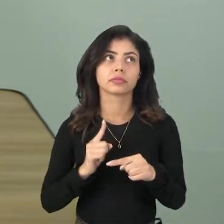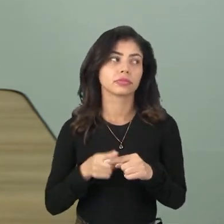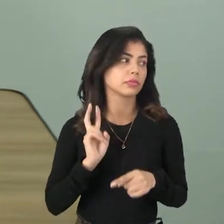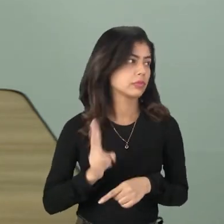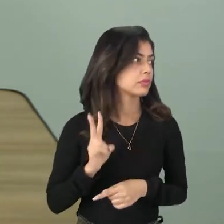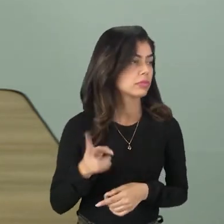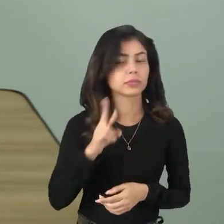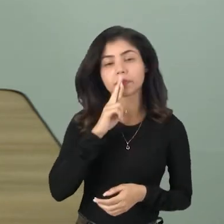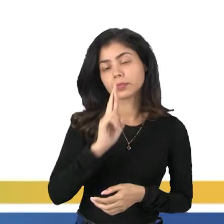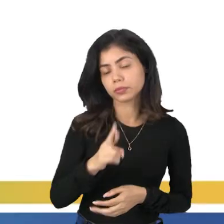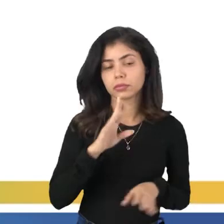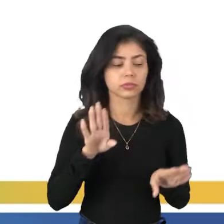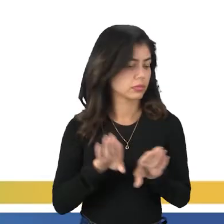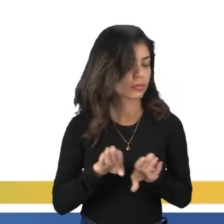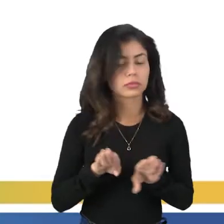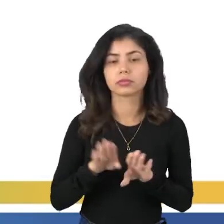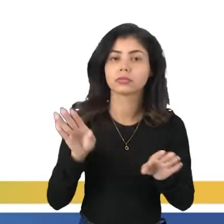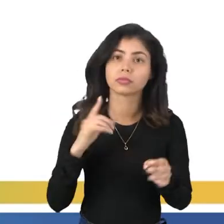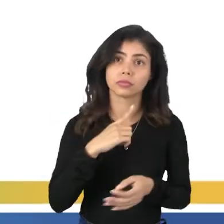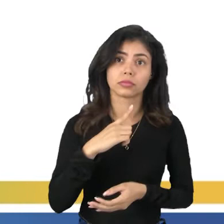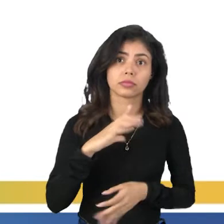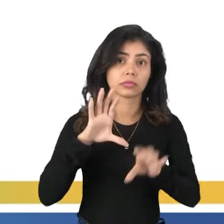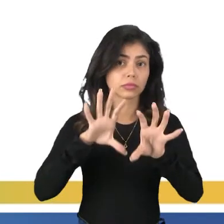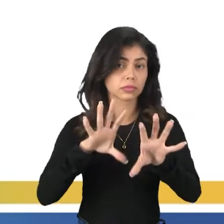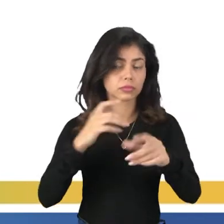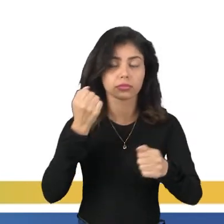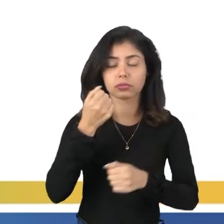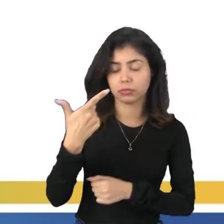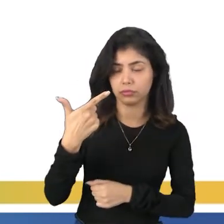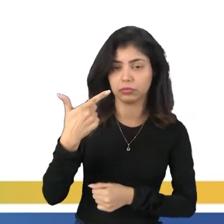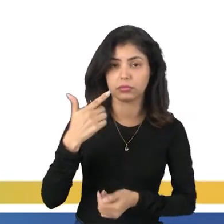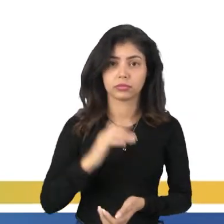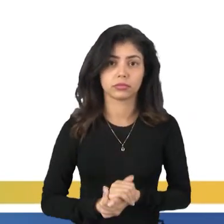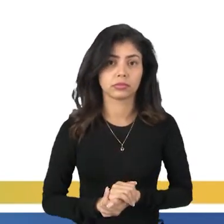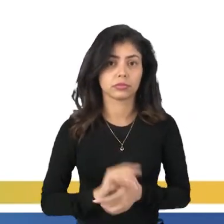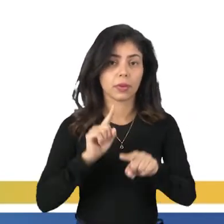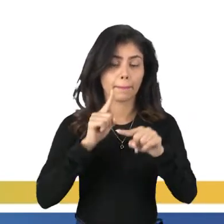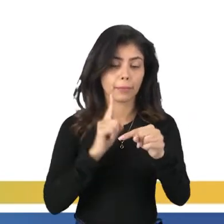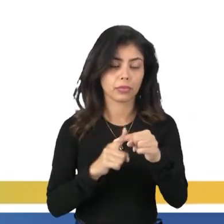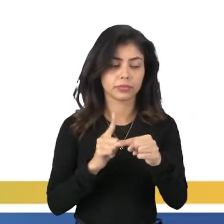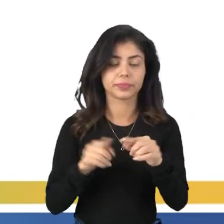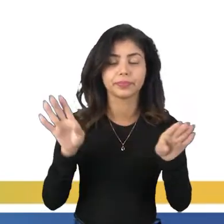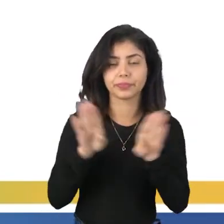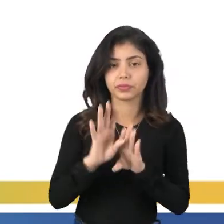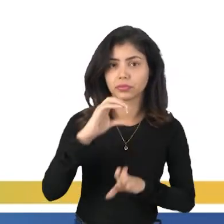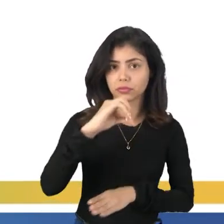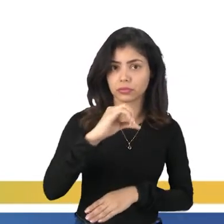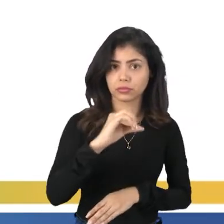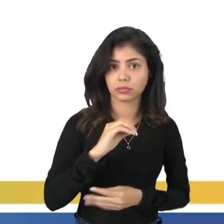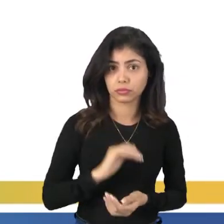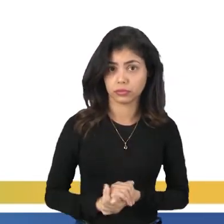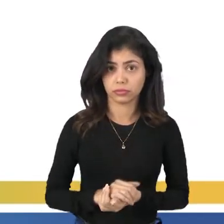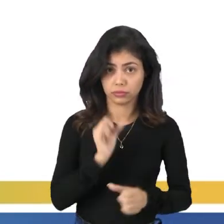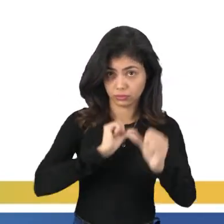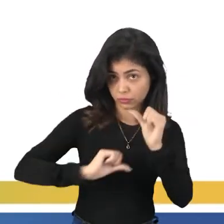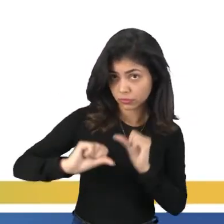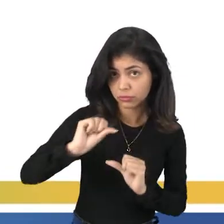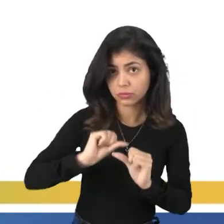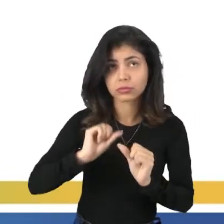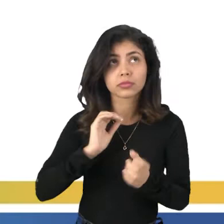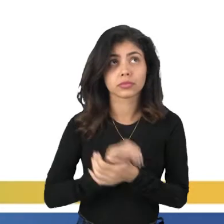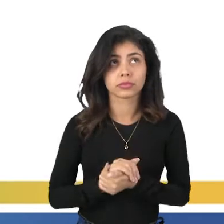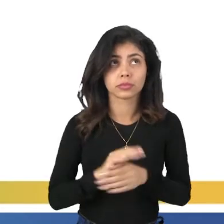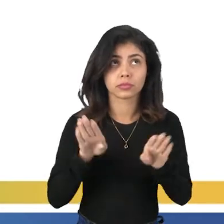mais a mesma operação e o que que ele fez ele somou 12 mais 19 aí já trocou de lugar